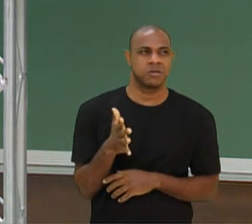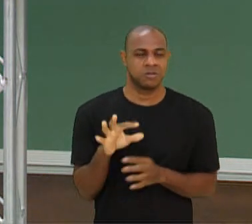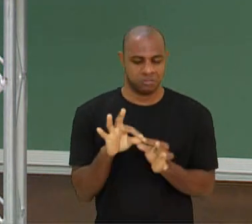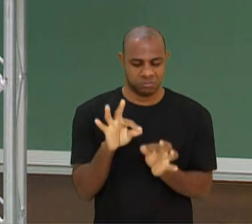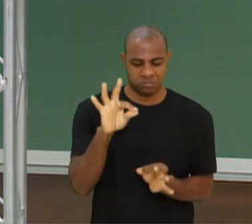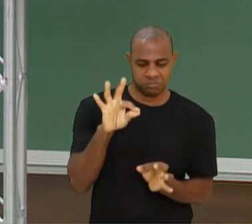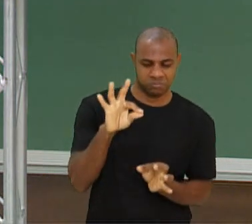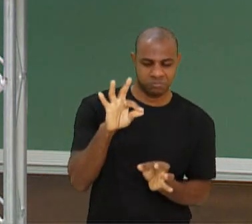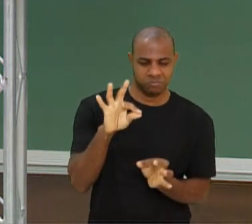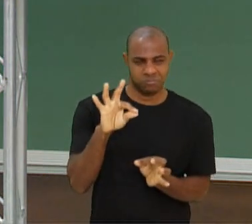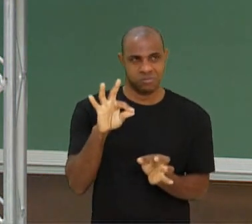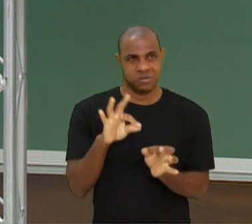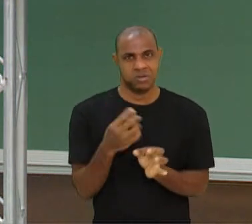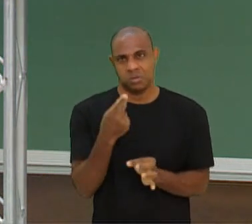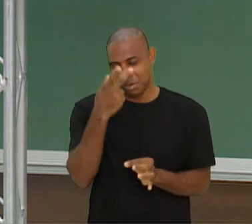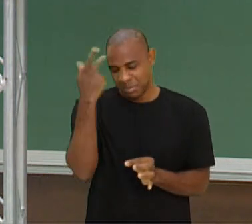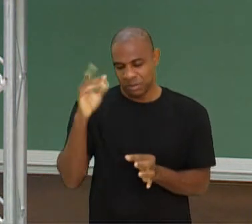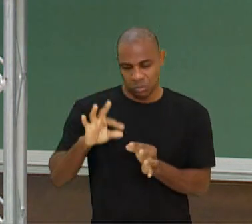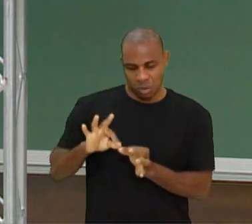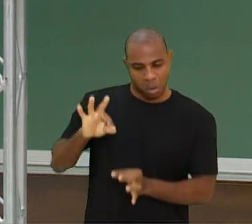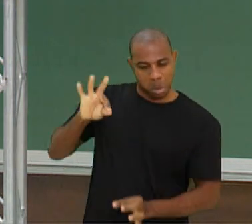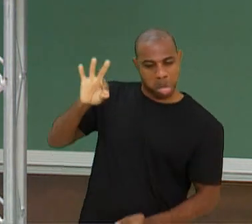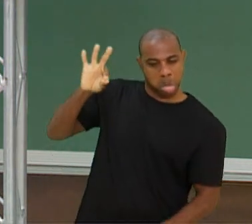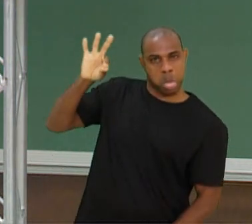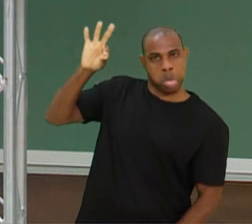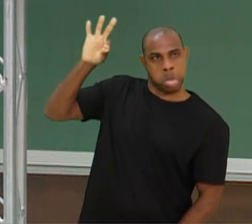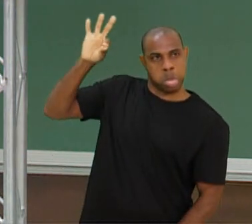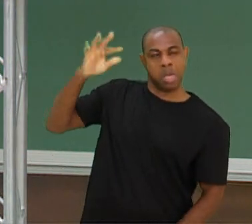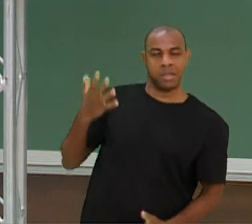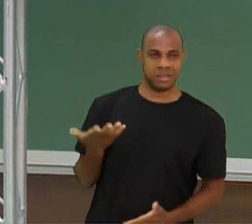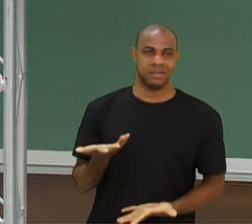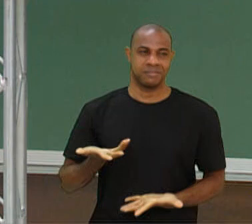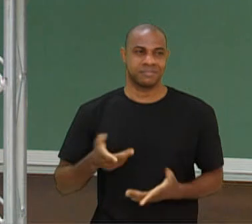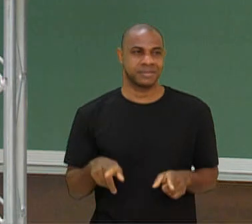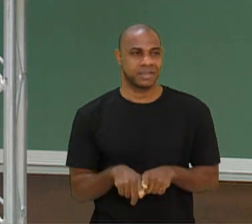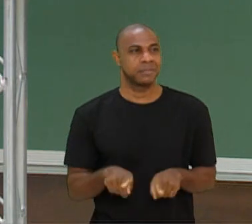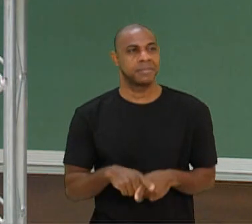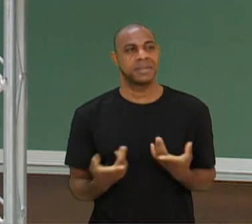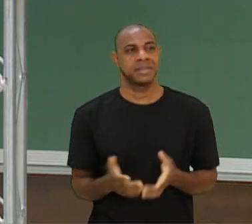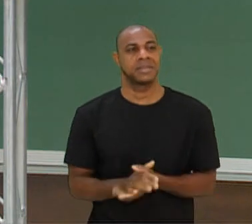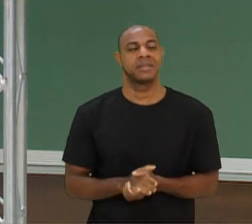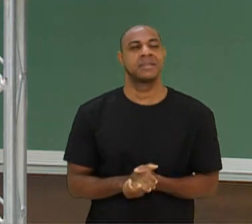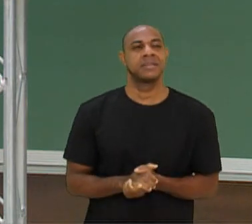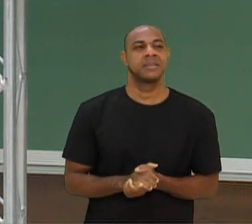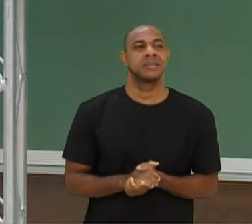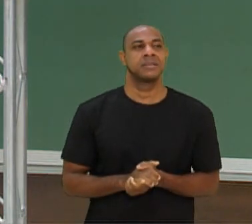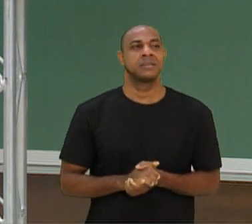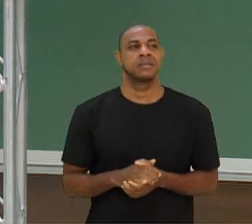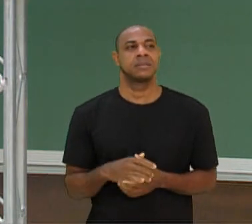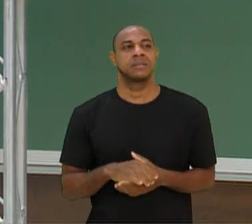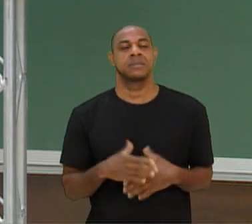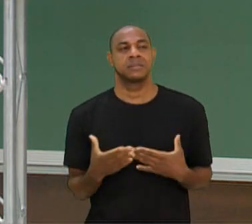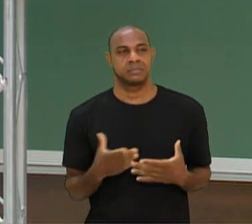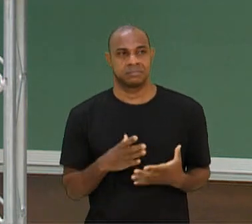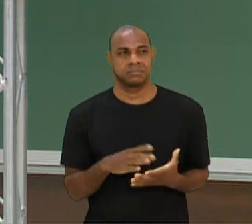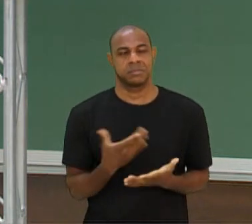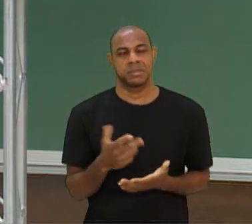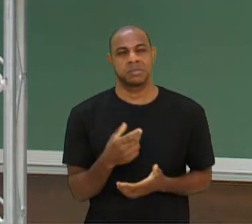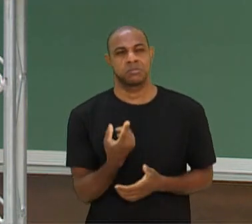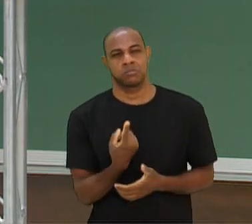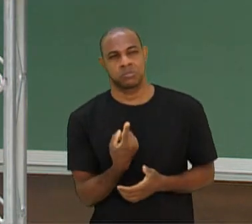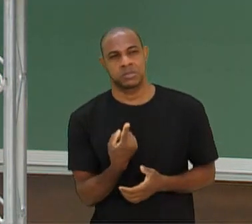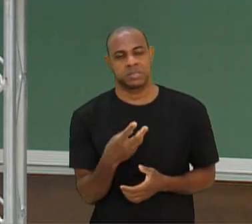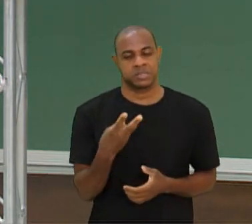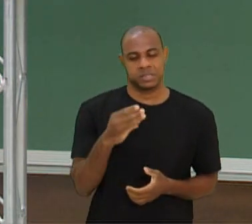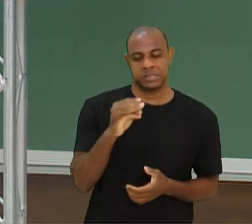o tamanho de uma pessoa, né, ou como eles calculam, como tem uma medida diferente nos Estados Unidos, entre 1 e 30 pessoas